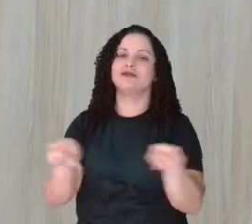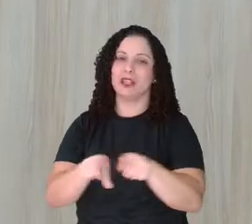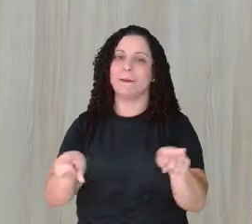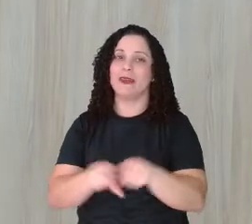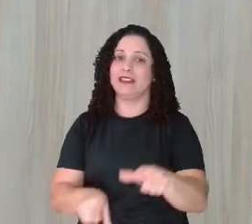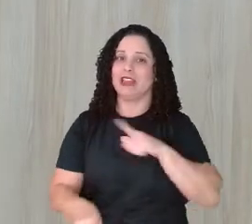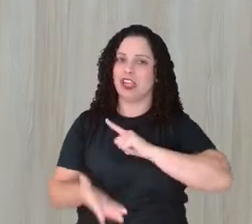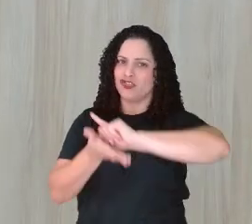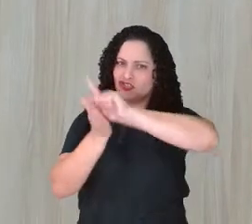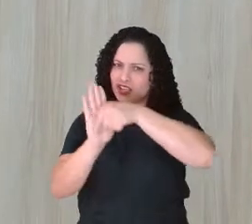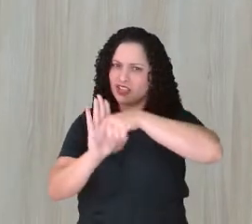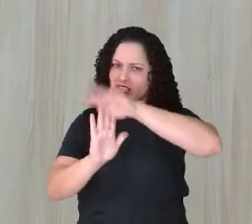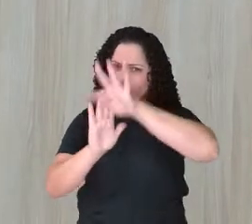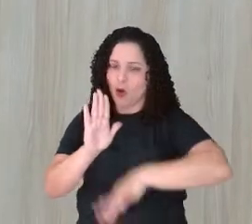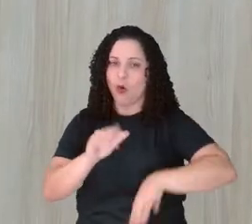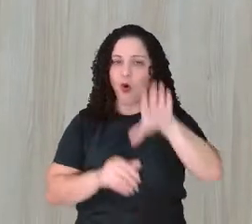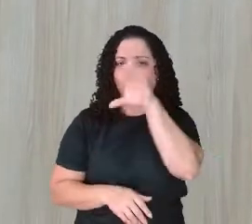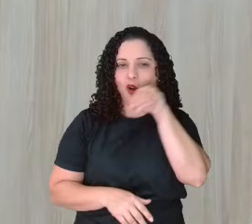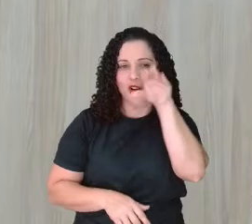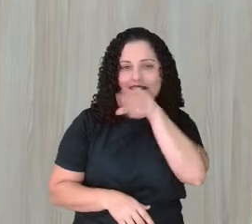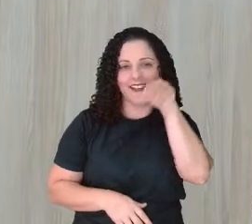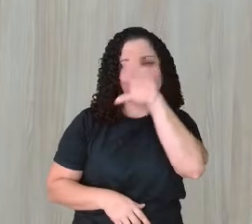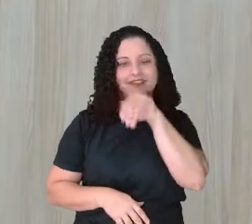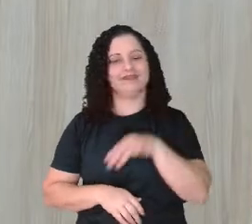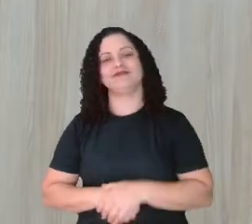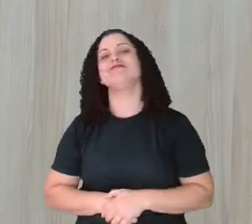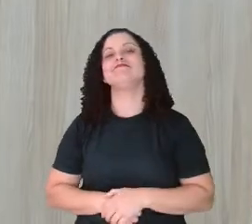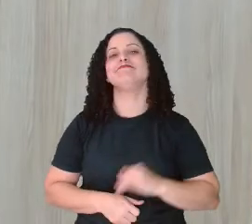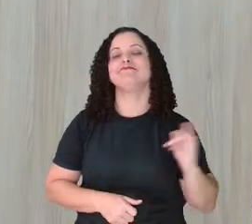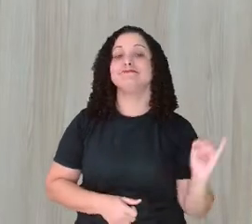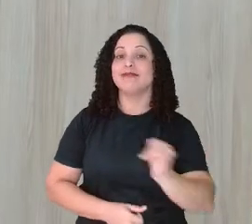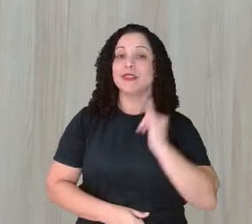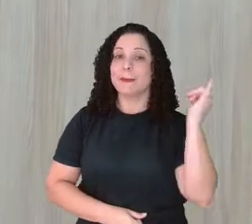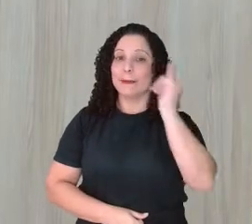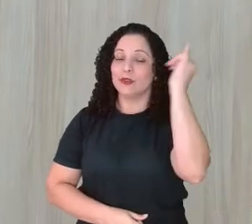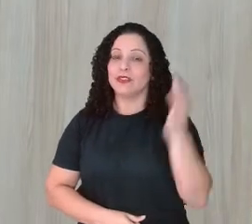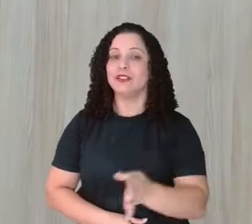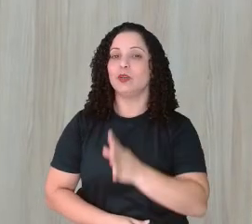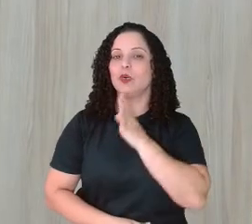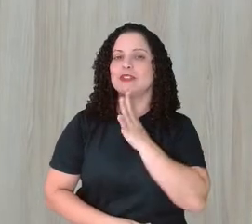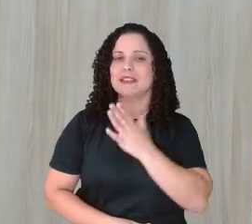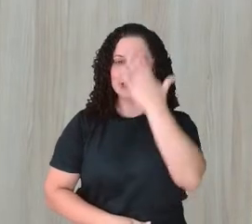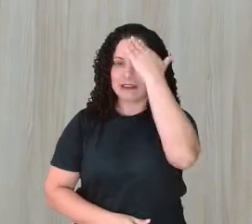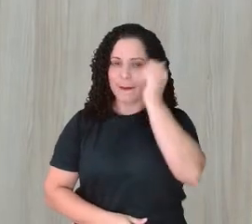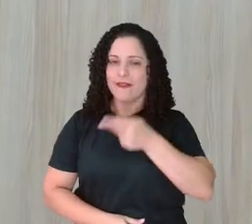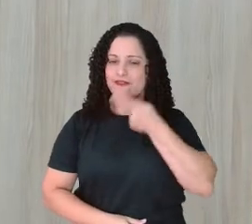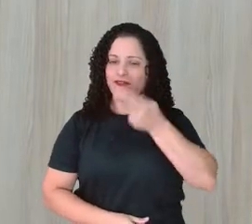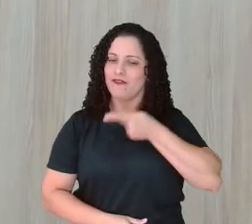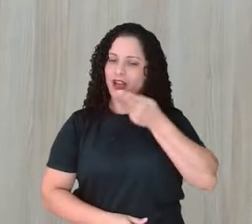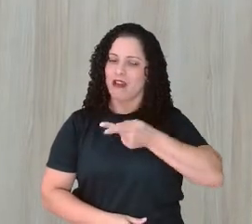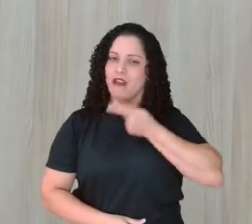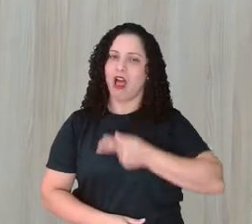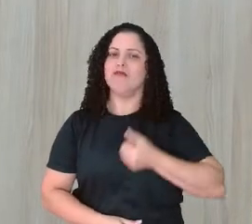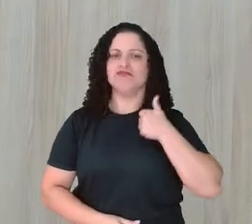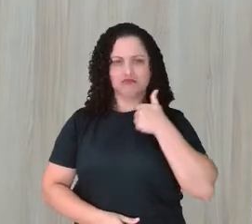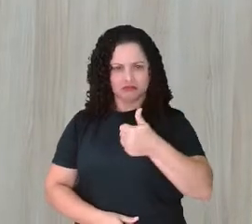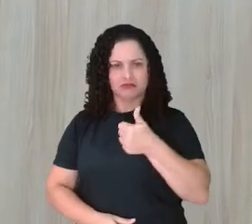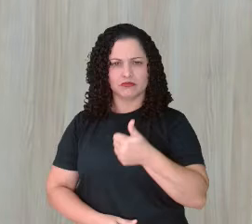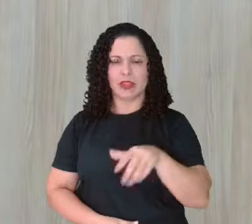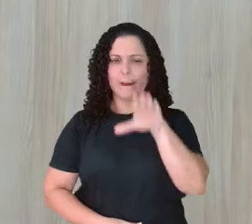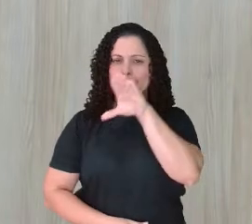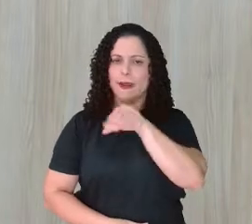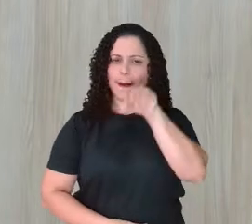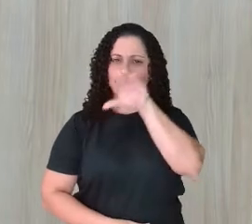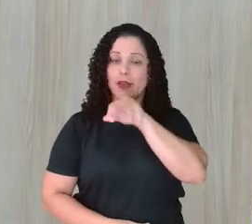parte também oral, e a gente viu o quanto é importante saber falar bem. E saber falar não